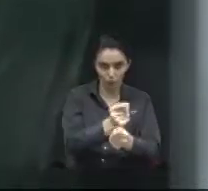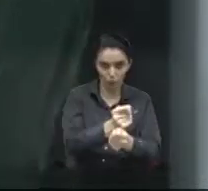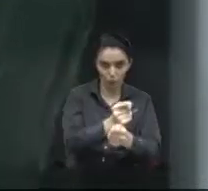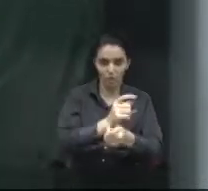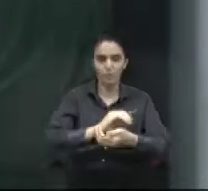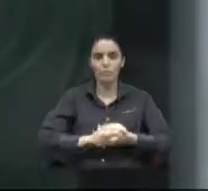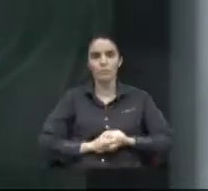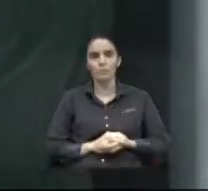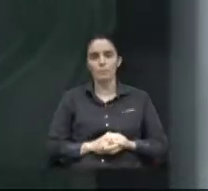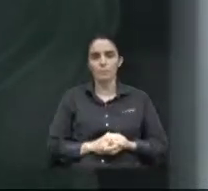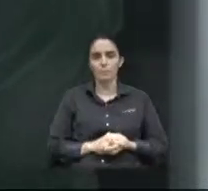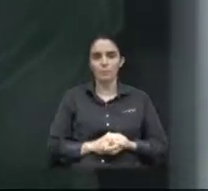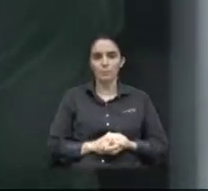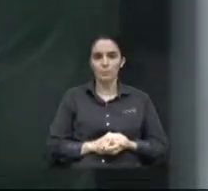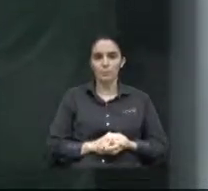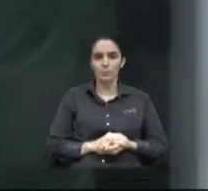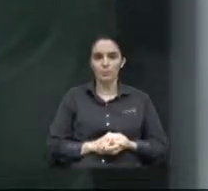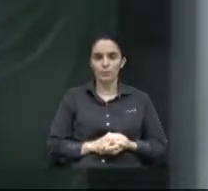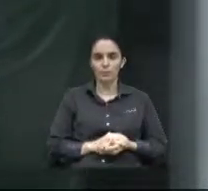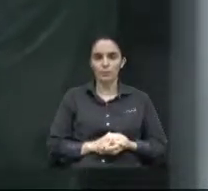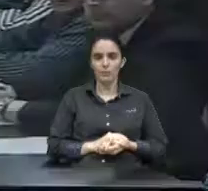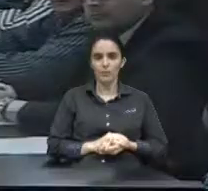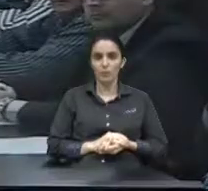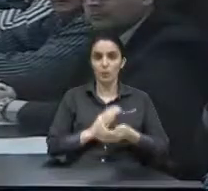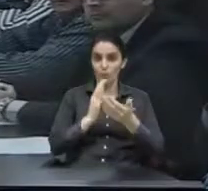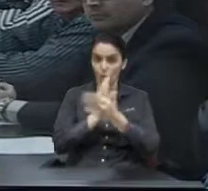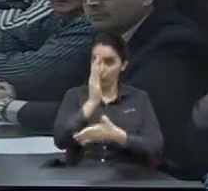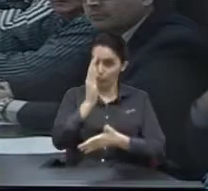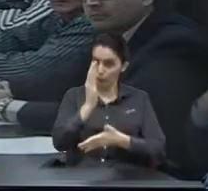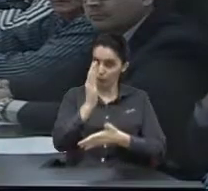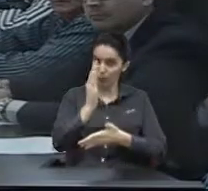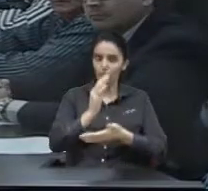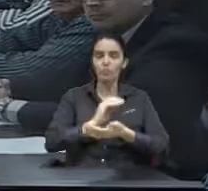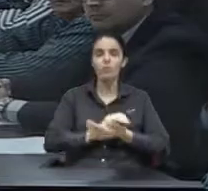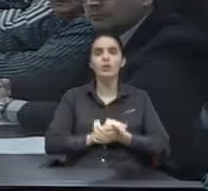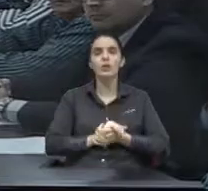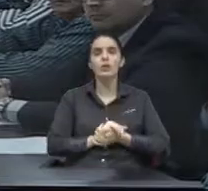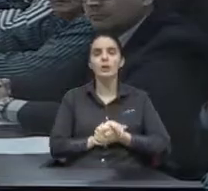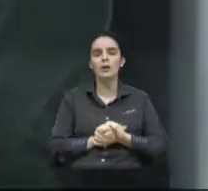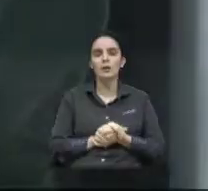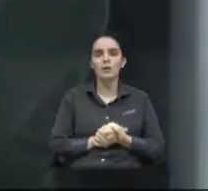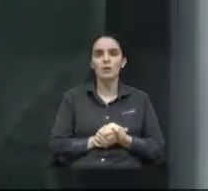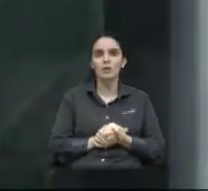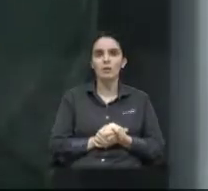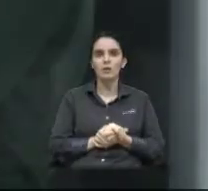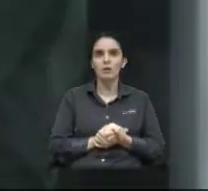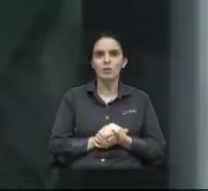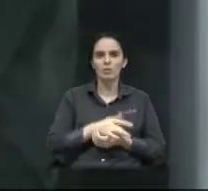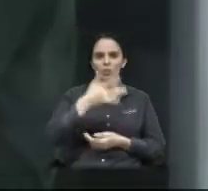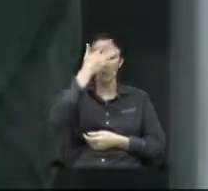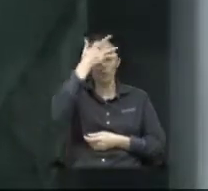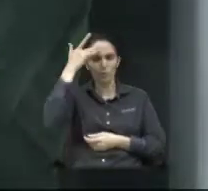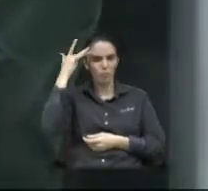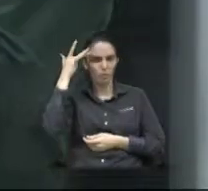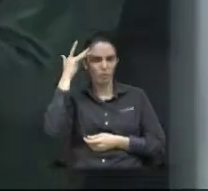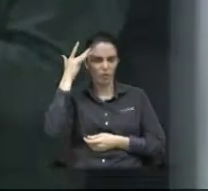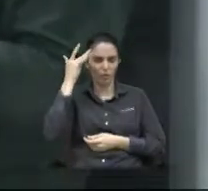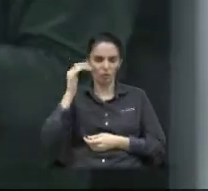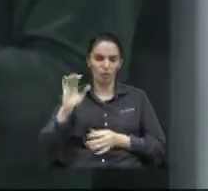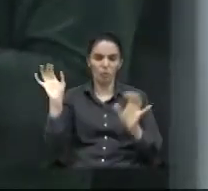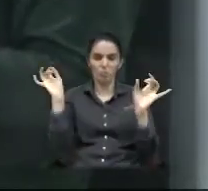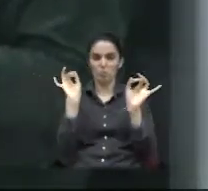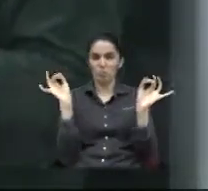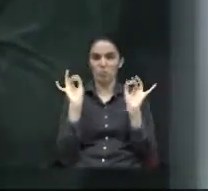Normalmente, doutor Rafael, nós aprovamos aqui, não sou contra, muita gente granfina, e ele também é rico, médico e